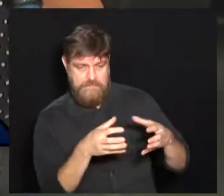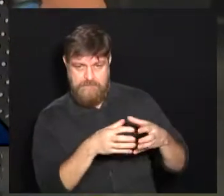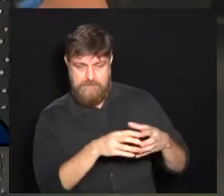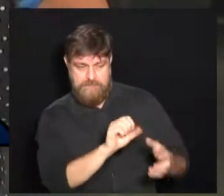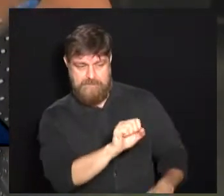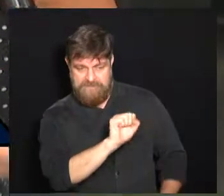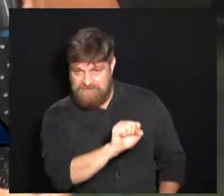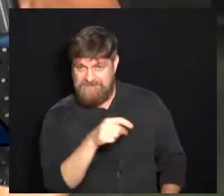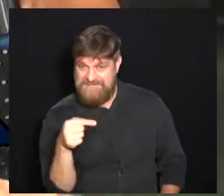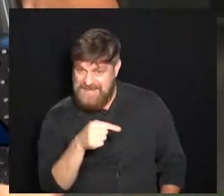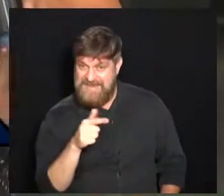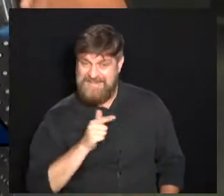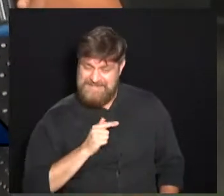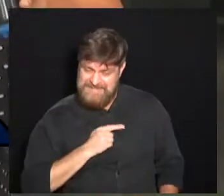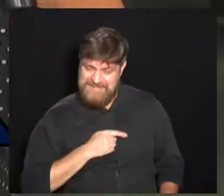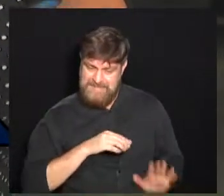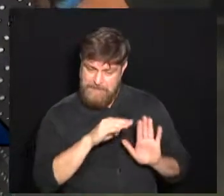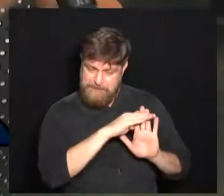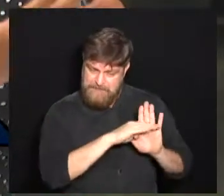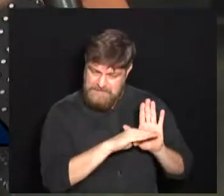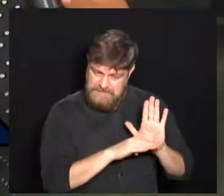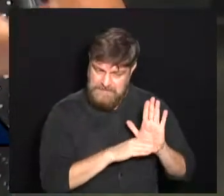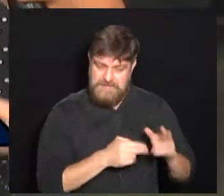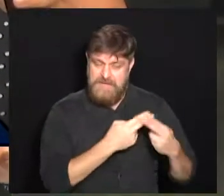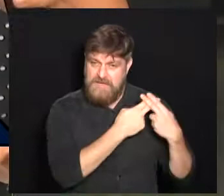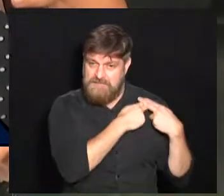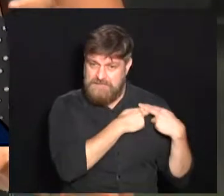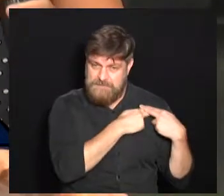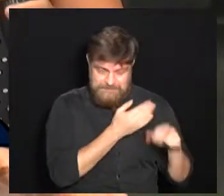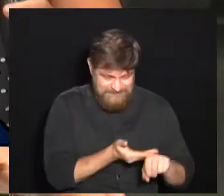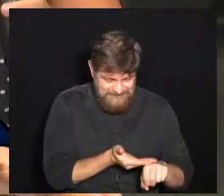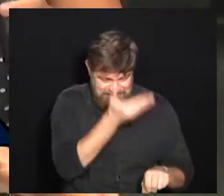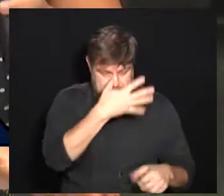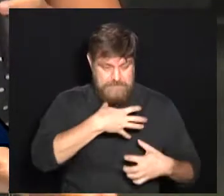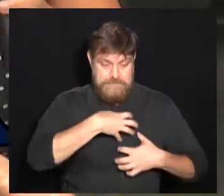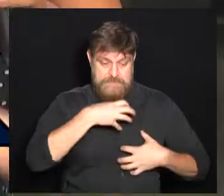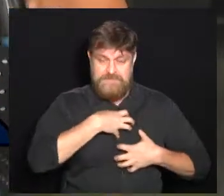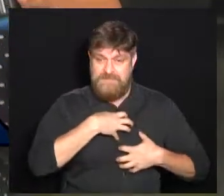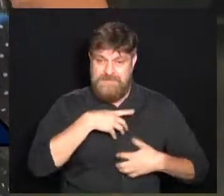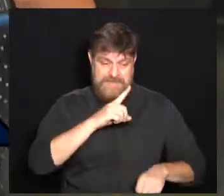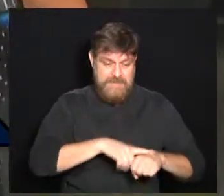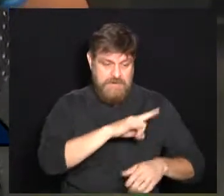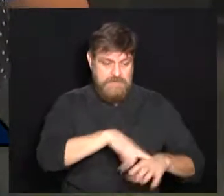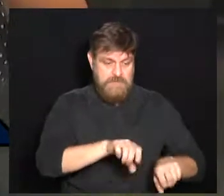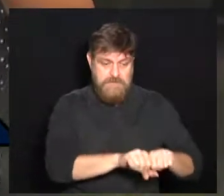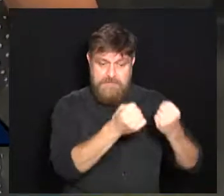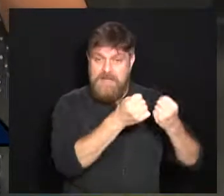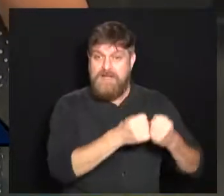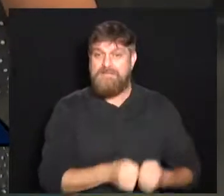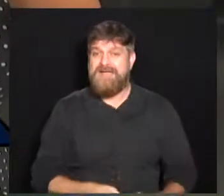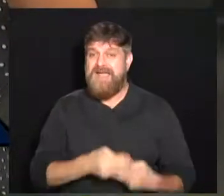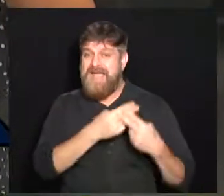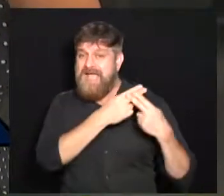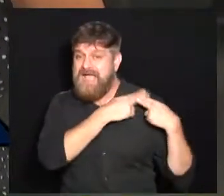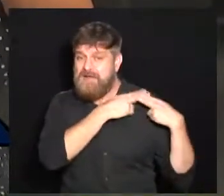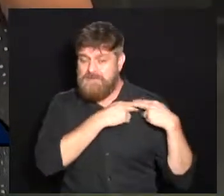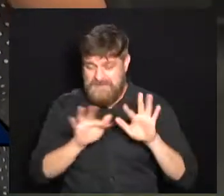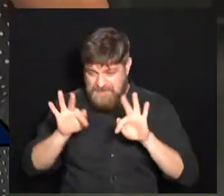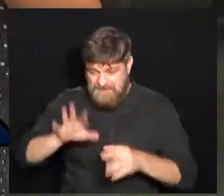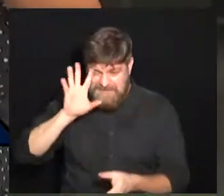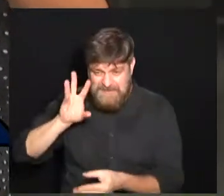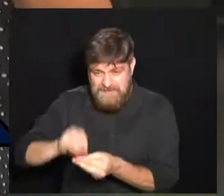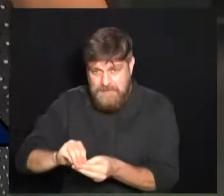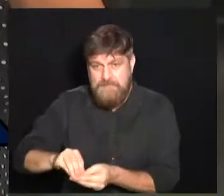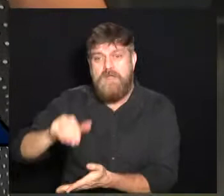organização social teria que ter tido mais responsabilidade e sensibilidade nesse processo, mas a responsabilidade final é